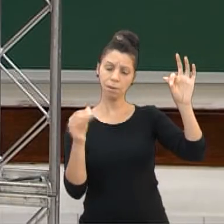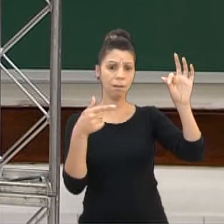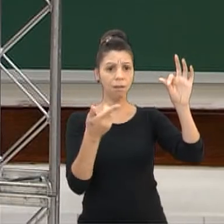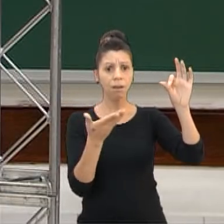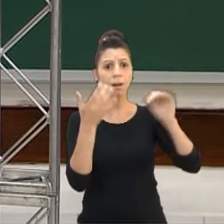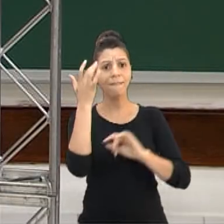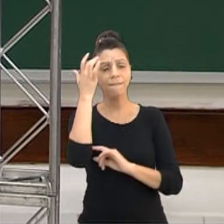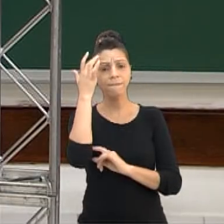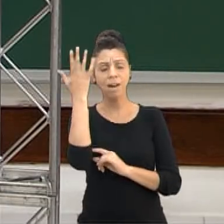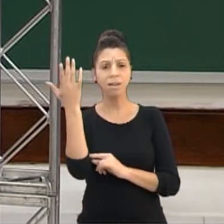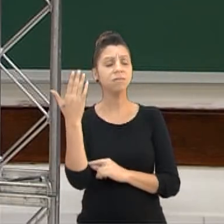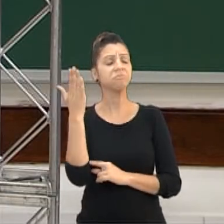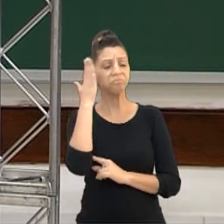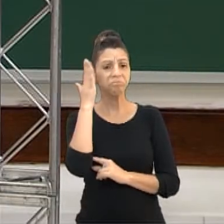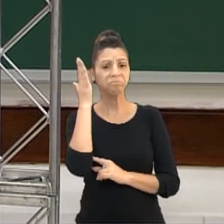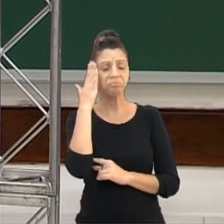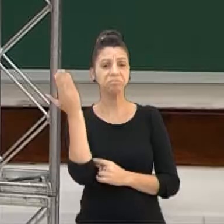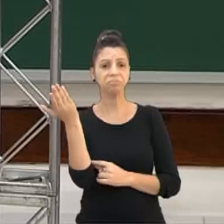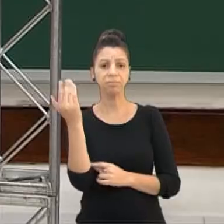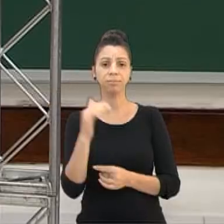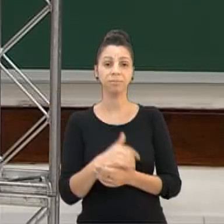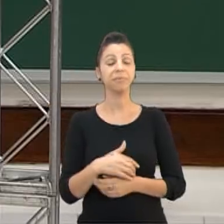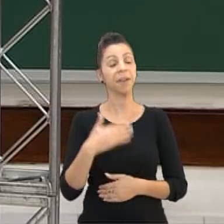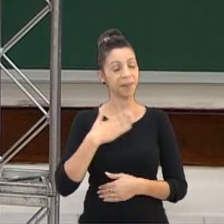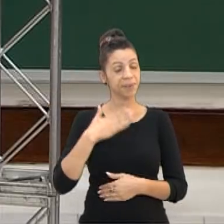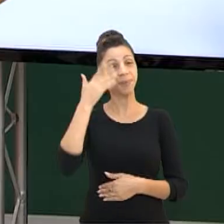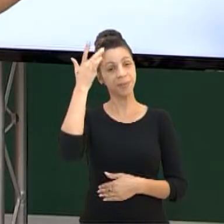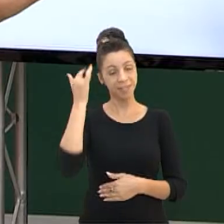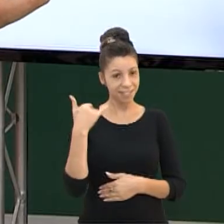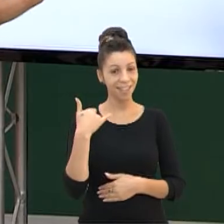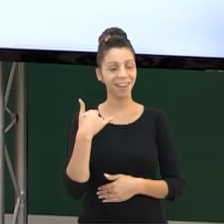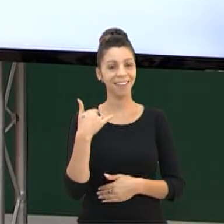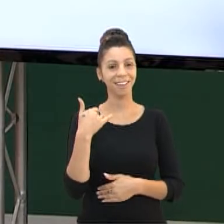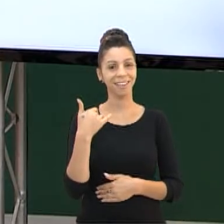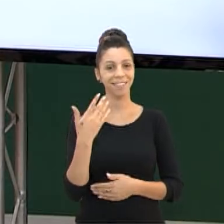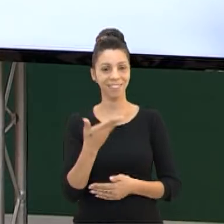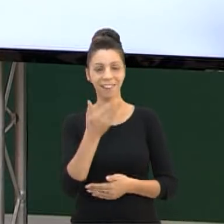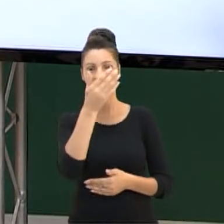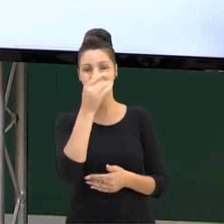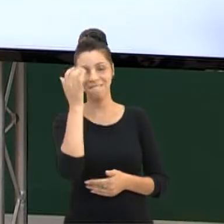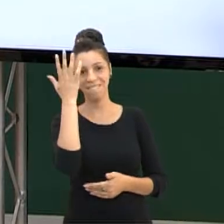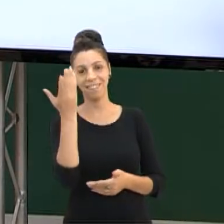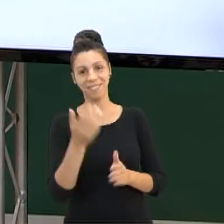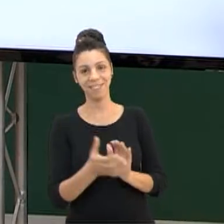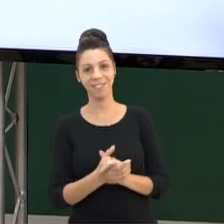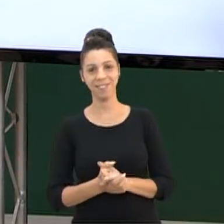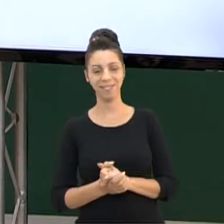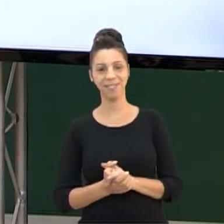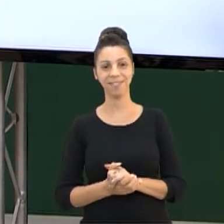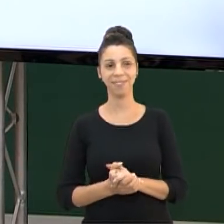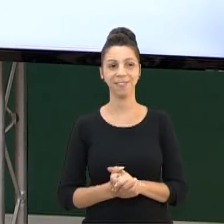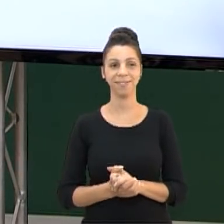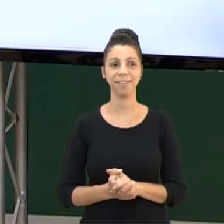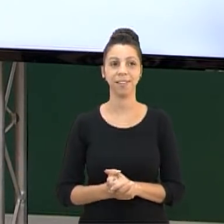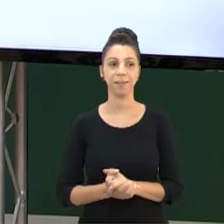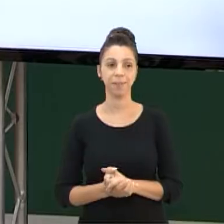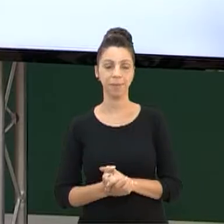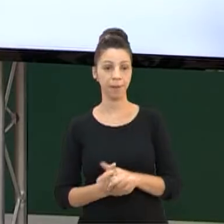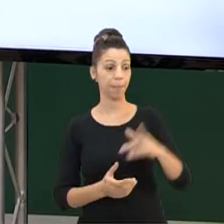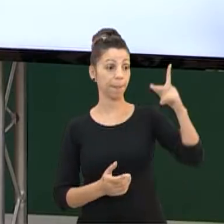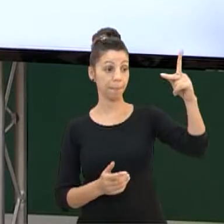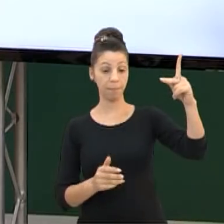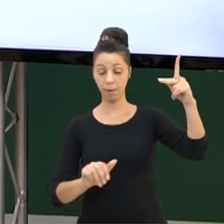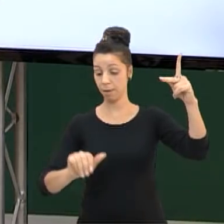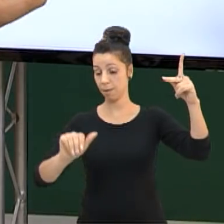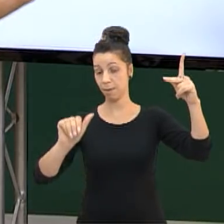professor. Eu sei que é. Olha, PA, AP, não é a mesma coisa? Então, eu vou